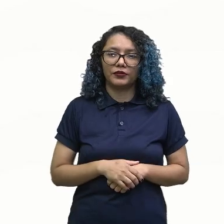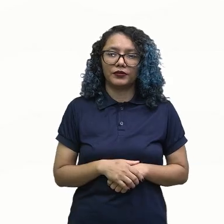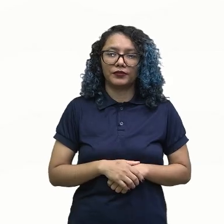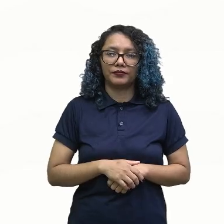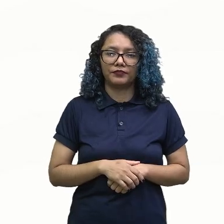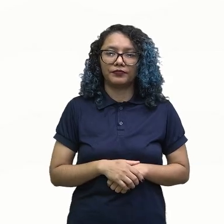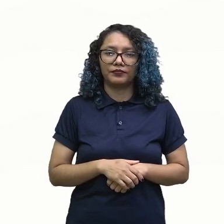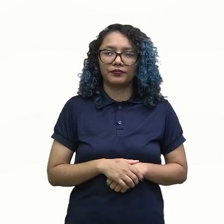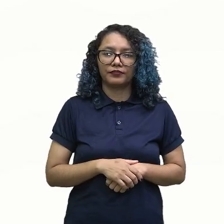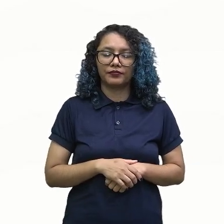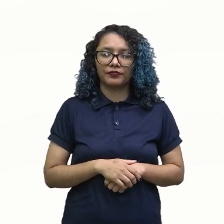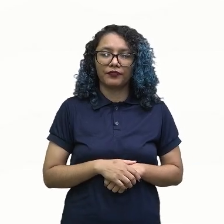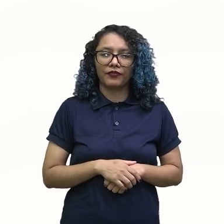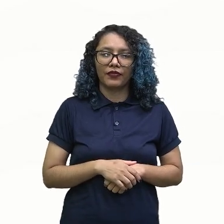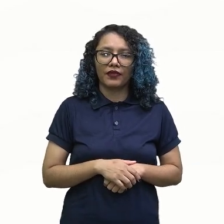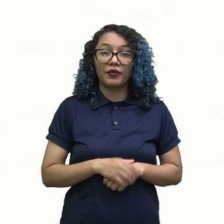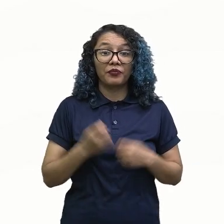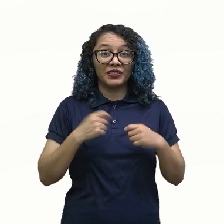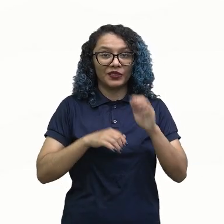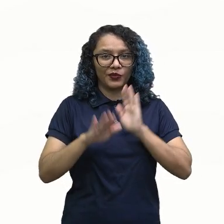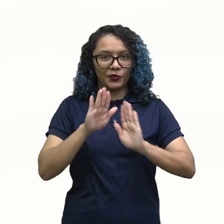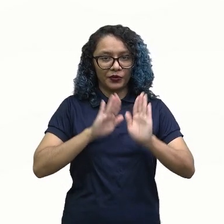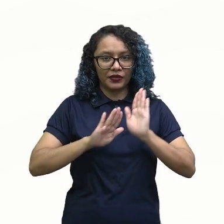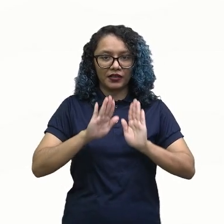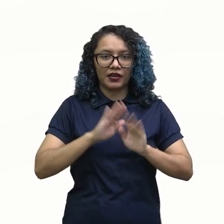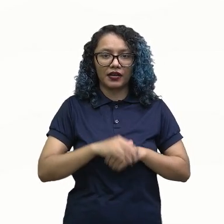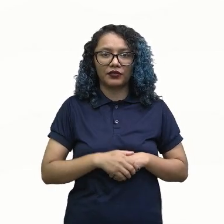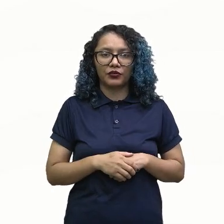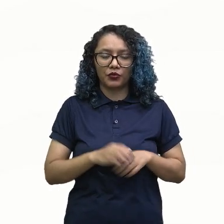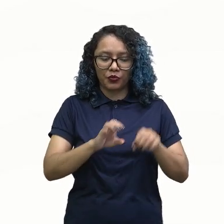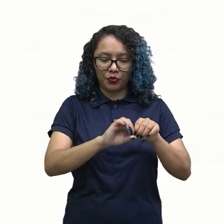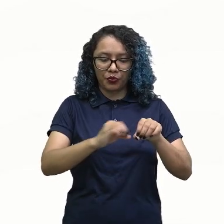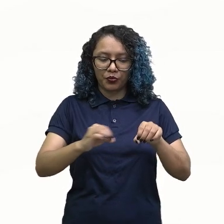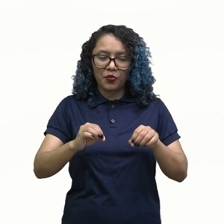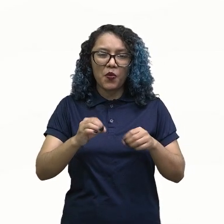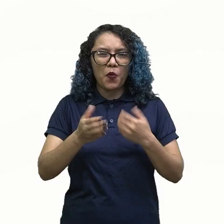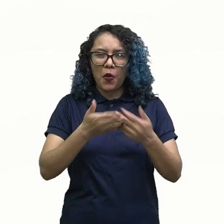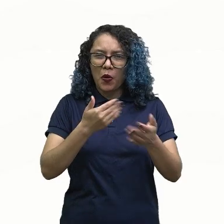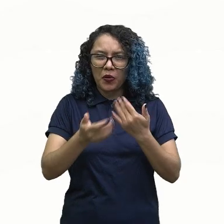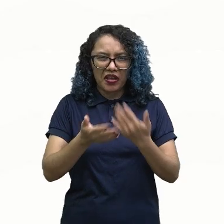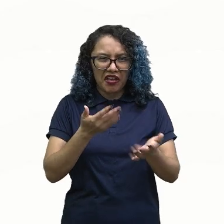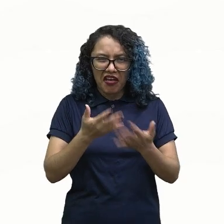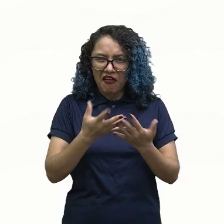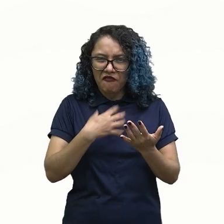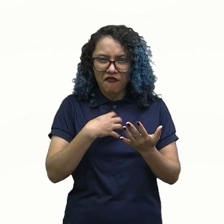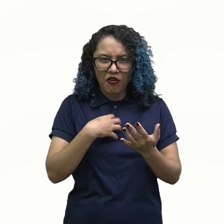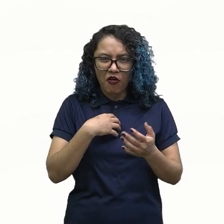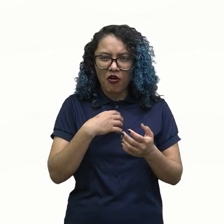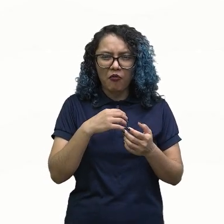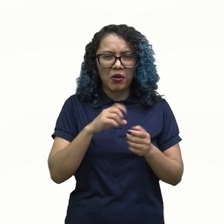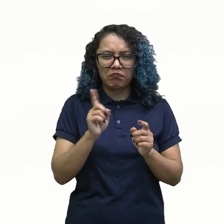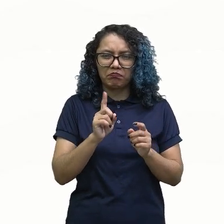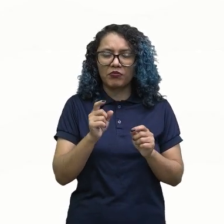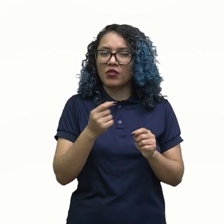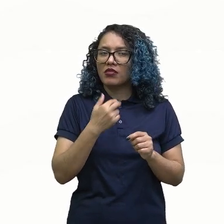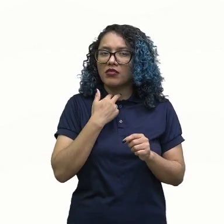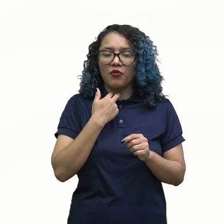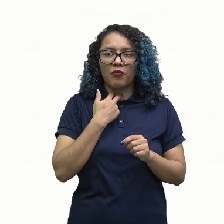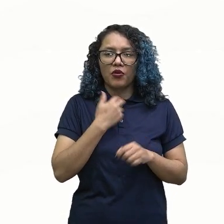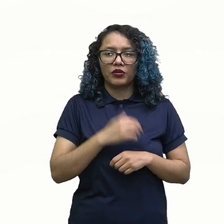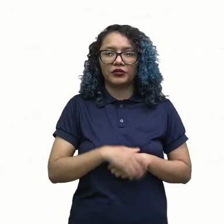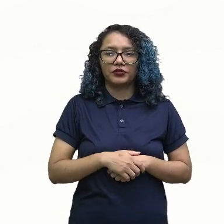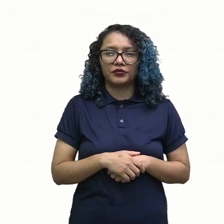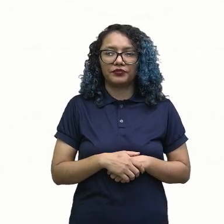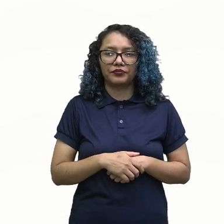que aqui a gente tem que ter esse cuidado. Não pode ser descartado de qualquer forma, ou até em corpos d'água, ou exijam